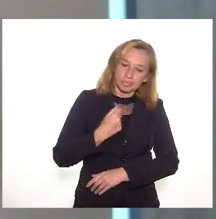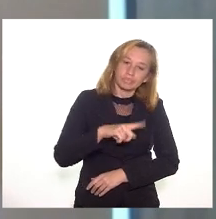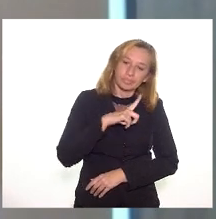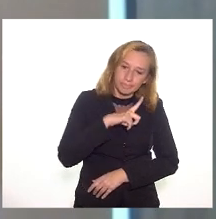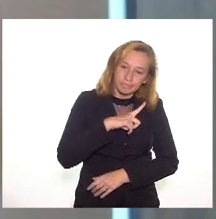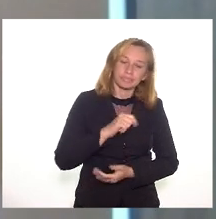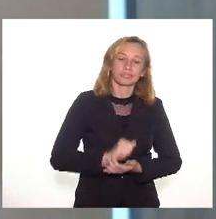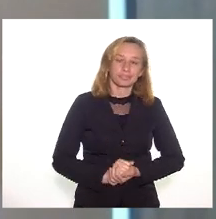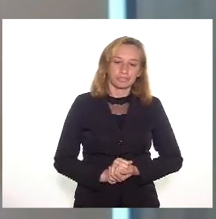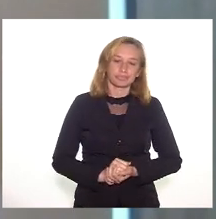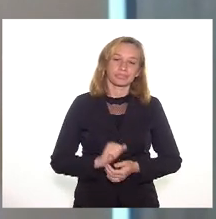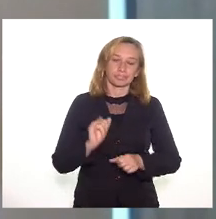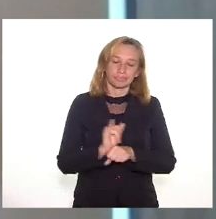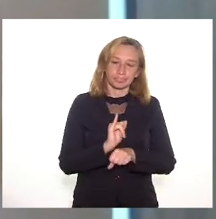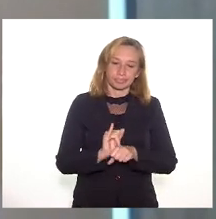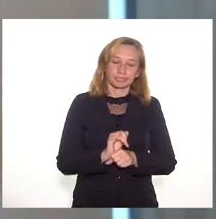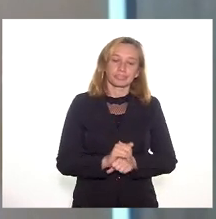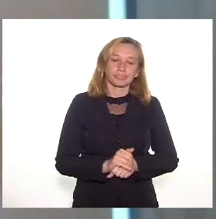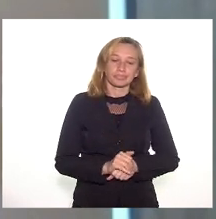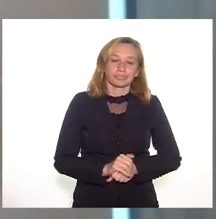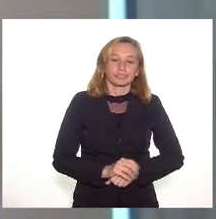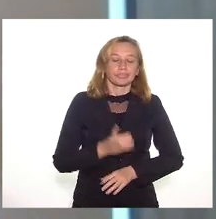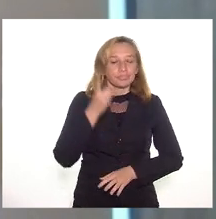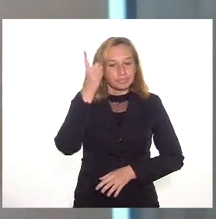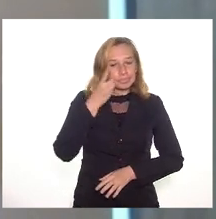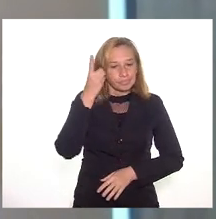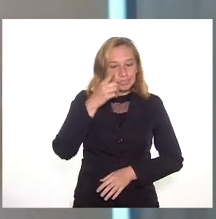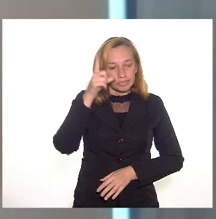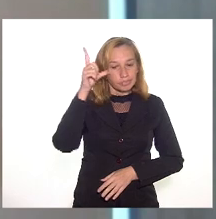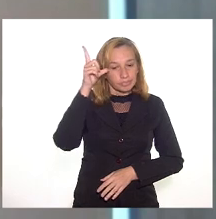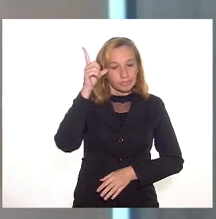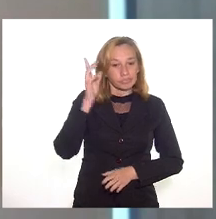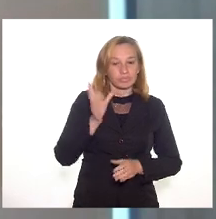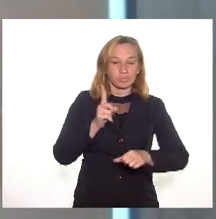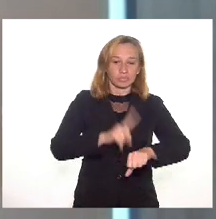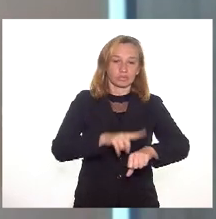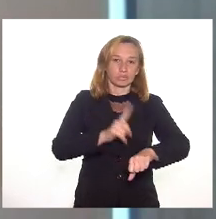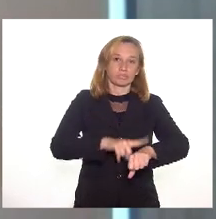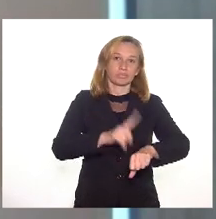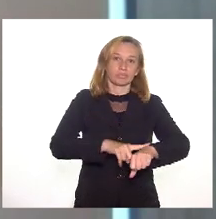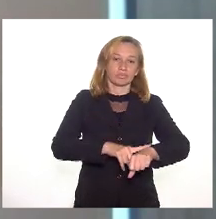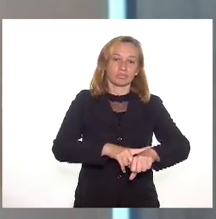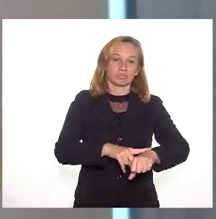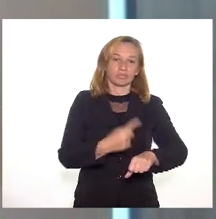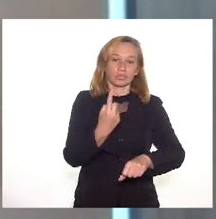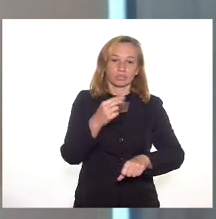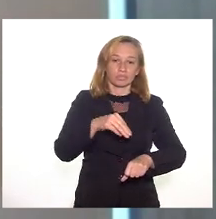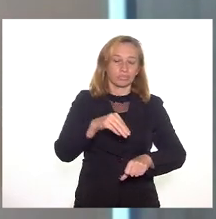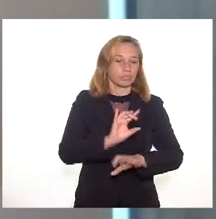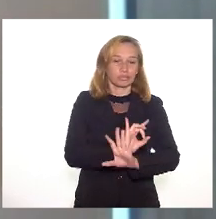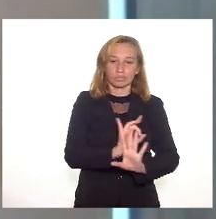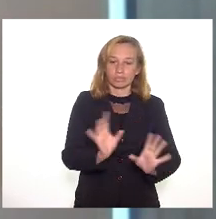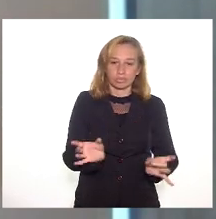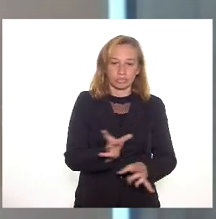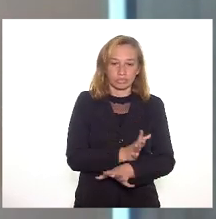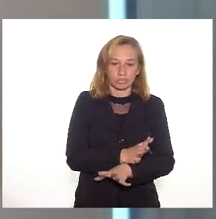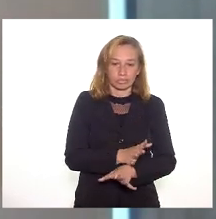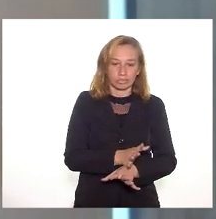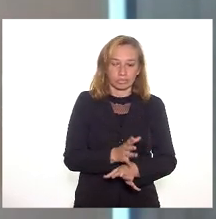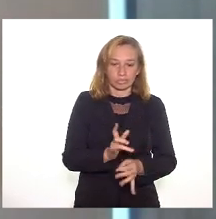precisa ter essas estatísticas. Deputada Lucinha, nós já esgotamos o tempo regimental. dar um minuto para a Vossa Excelência